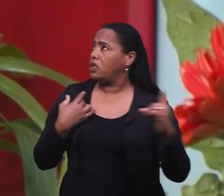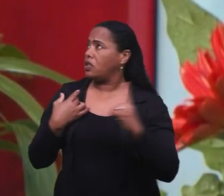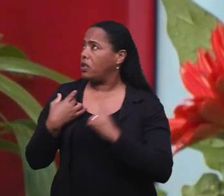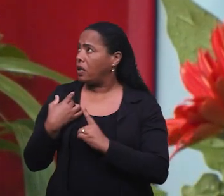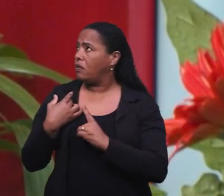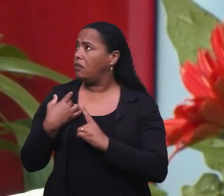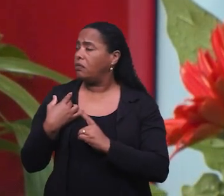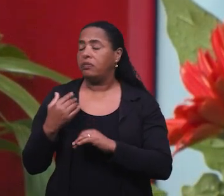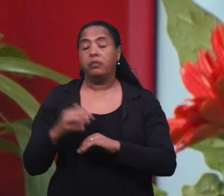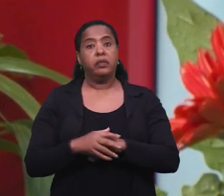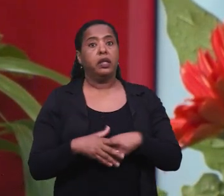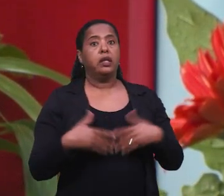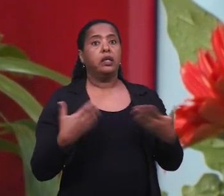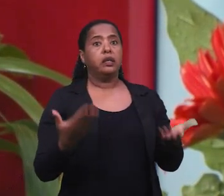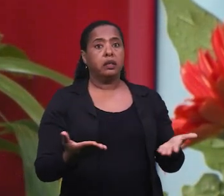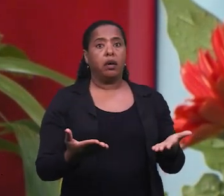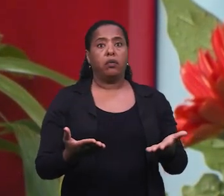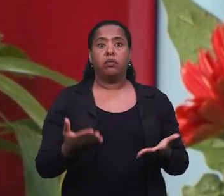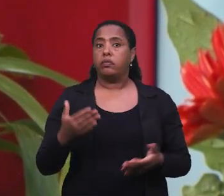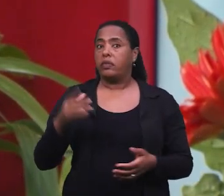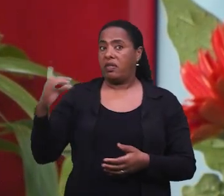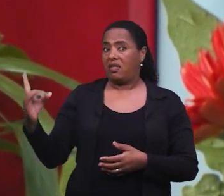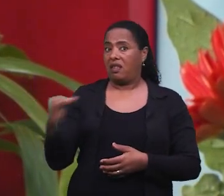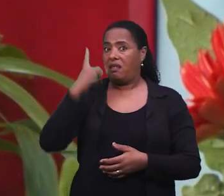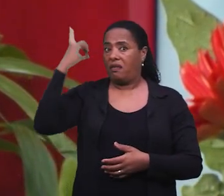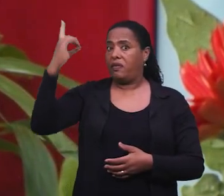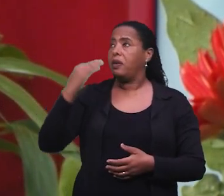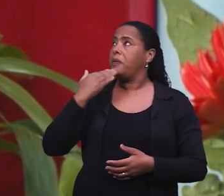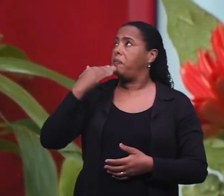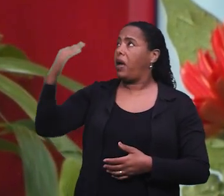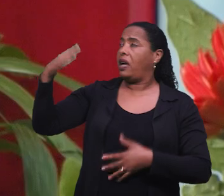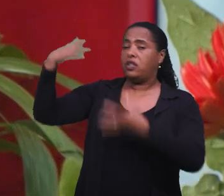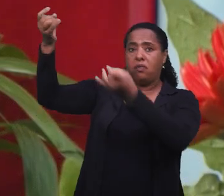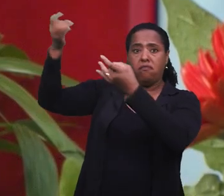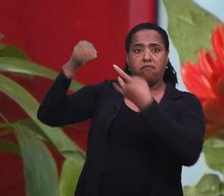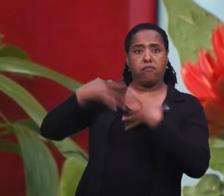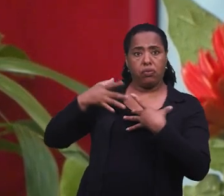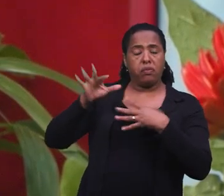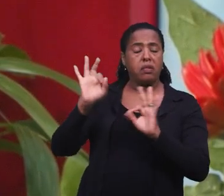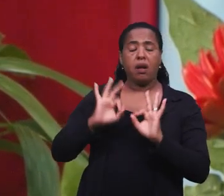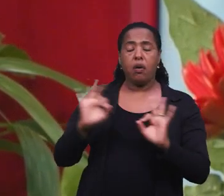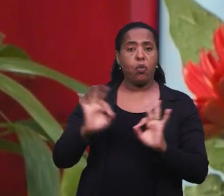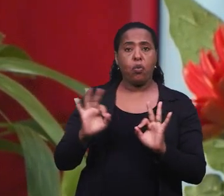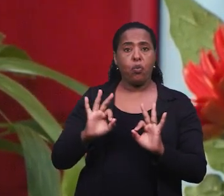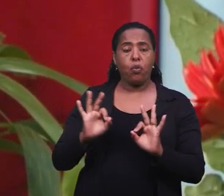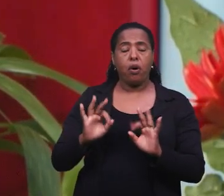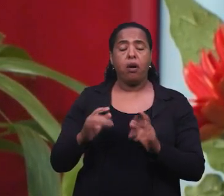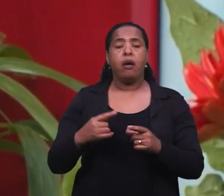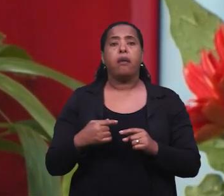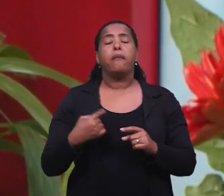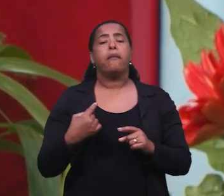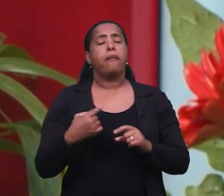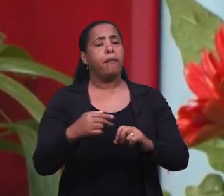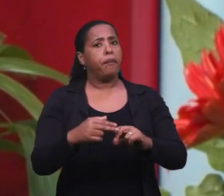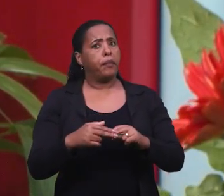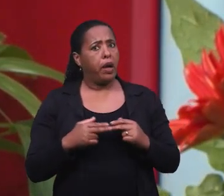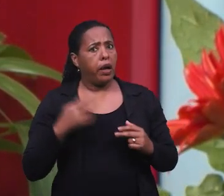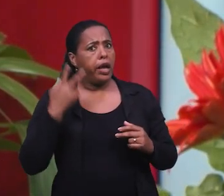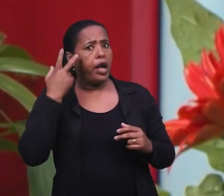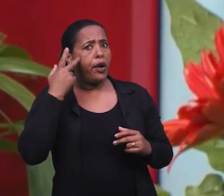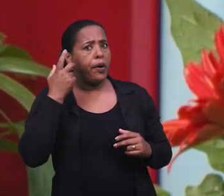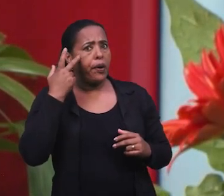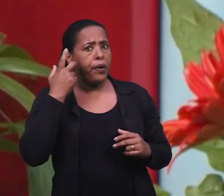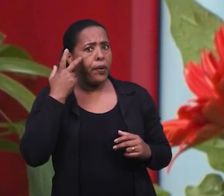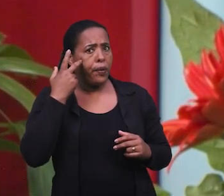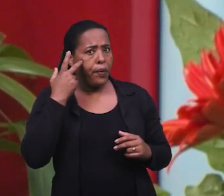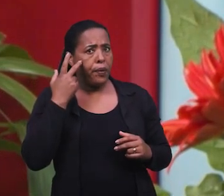aos idosos. Ele cita os meus cabelos brancos, né? Mas ele fala de uma maturidade. Ele fala assim, e eu tenho o que